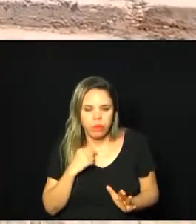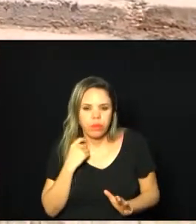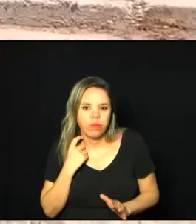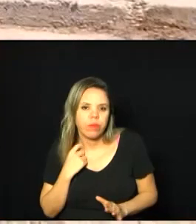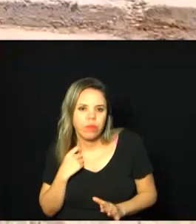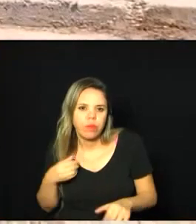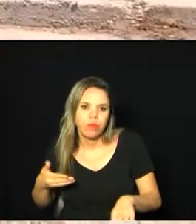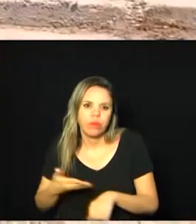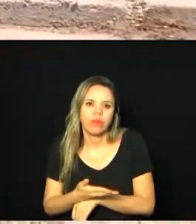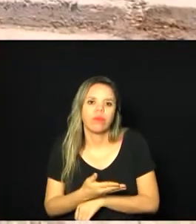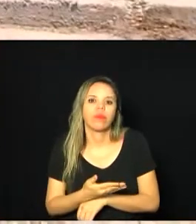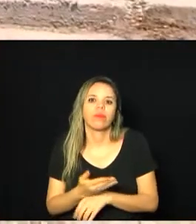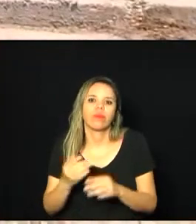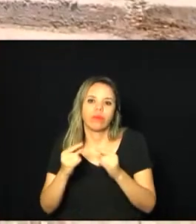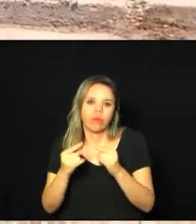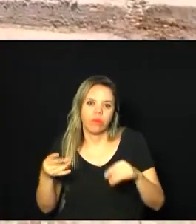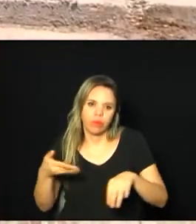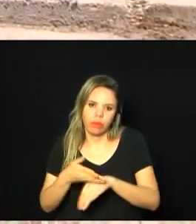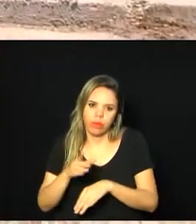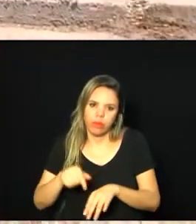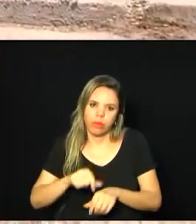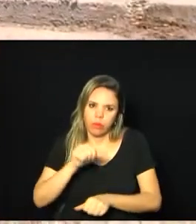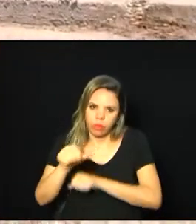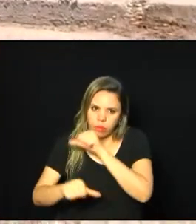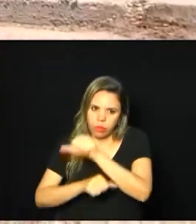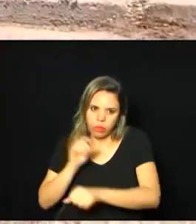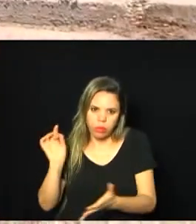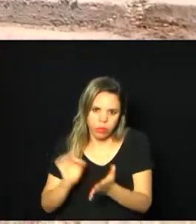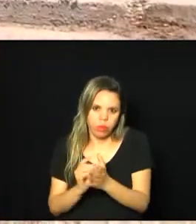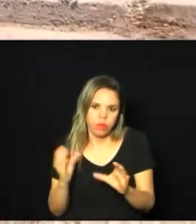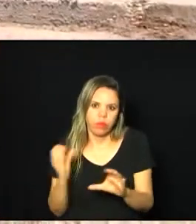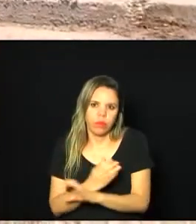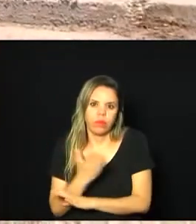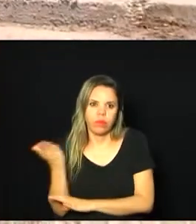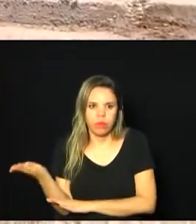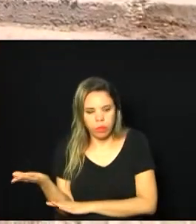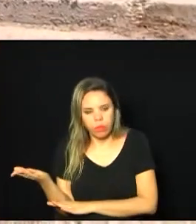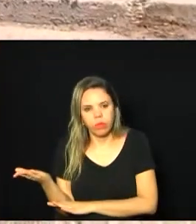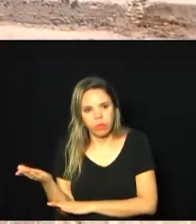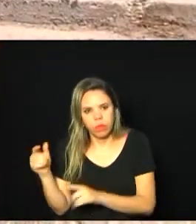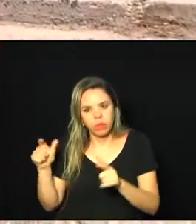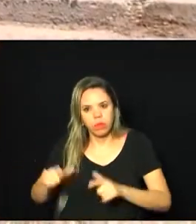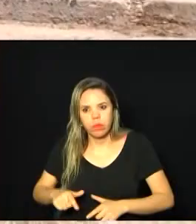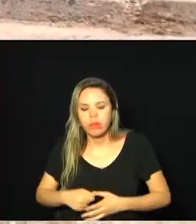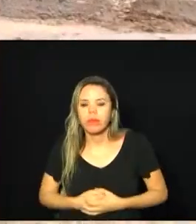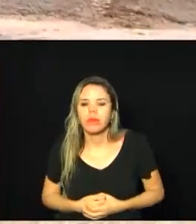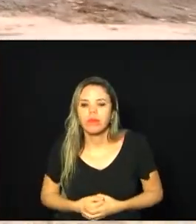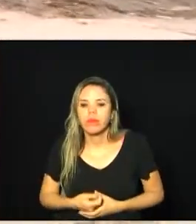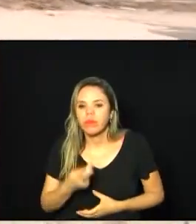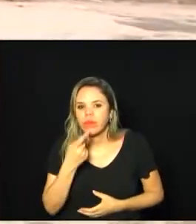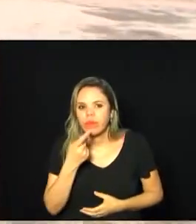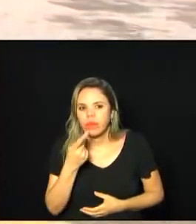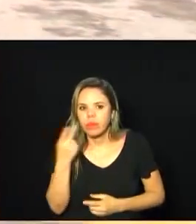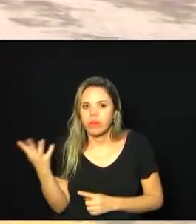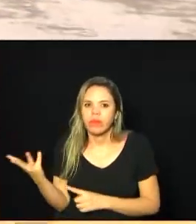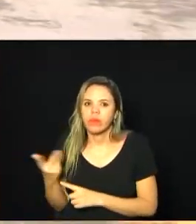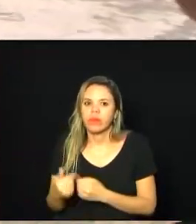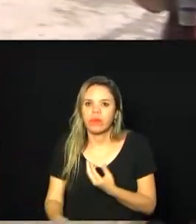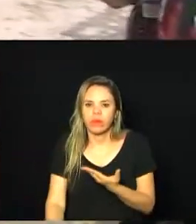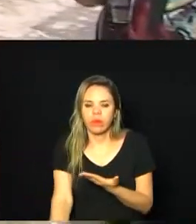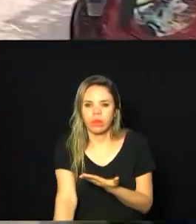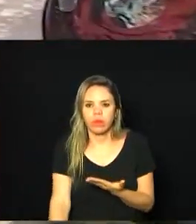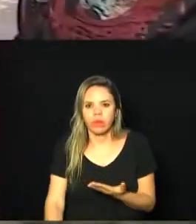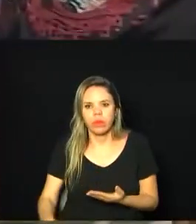uma invasão na casa, então isso já mudou completamente a realidade desse local. Vamos falar sobre essa arte então com um